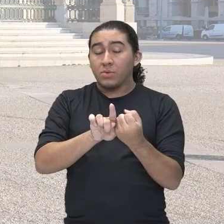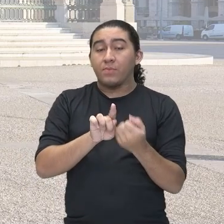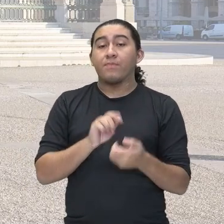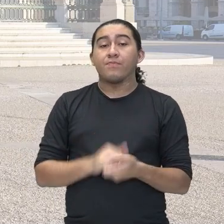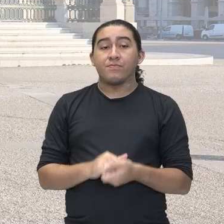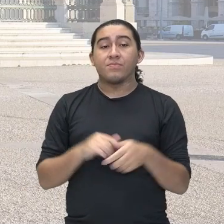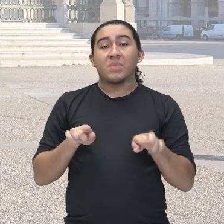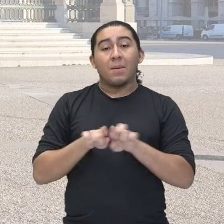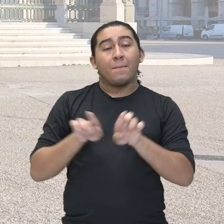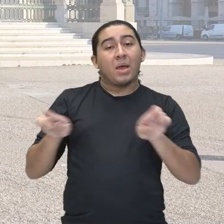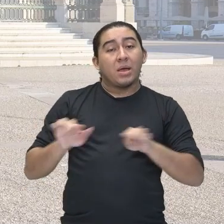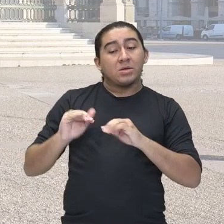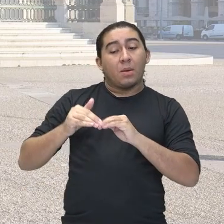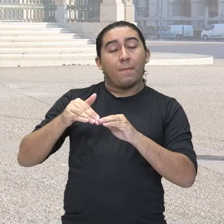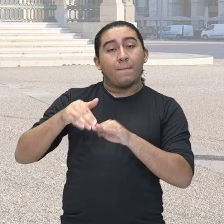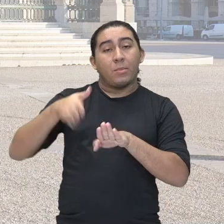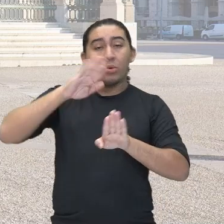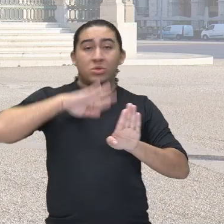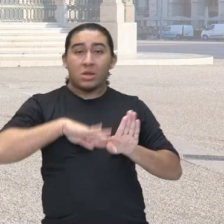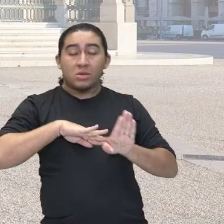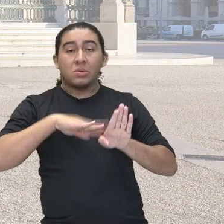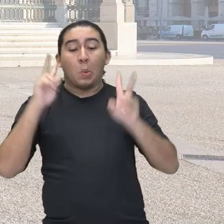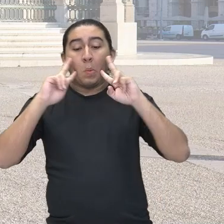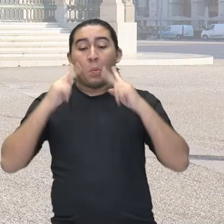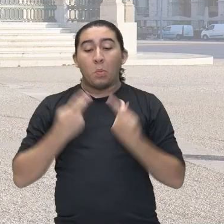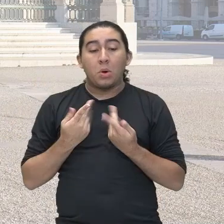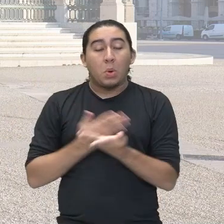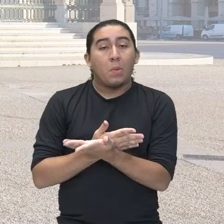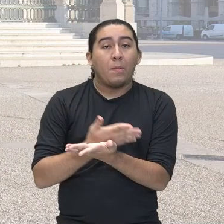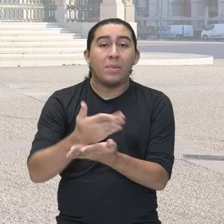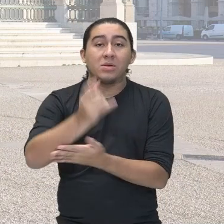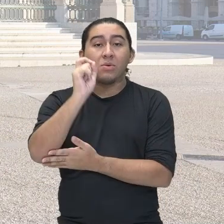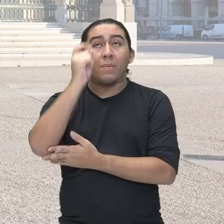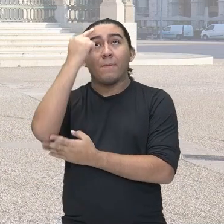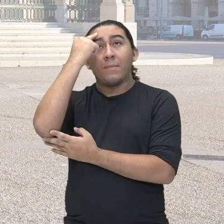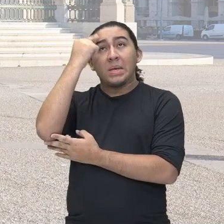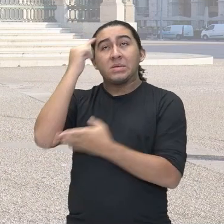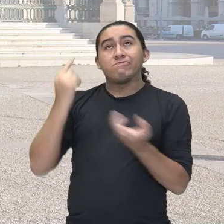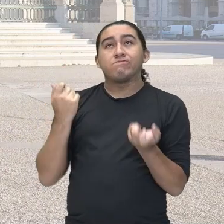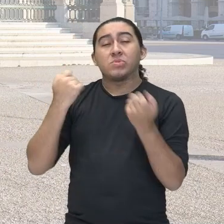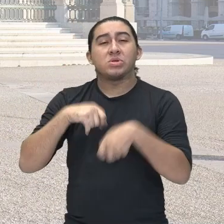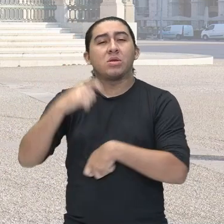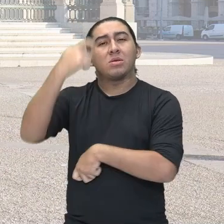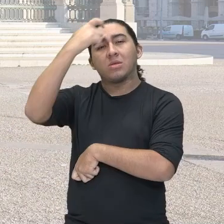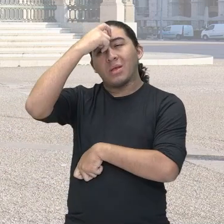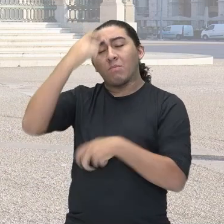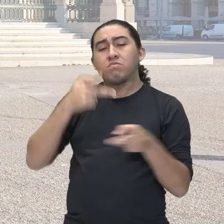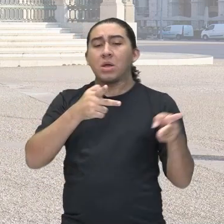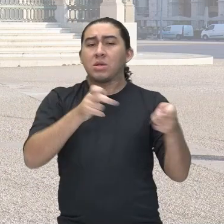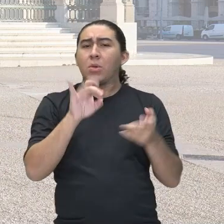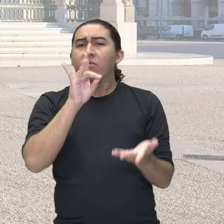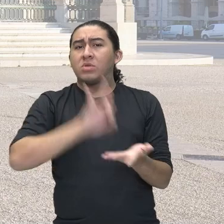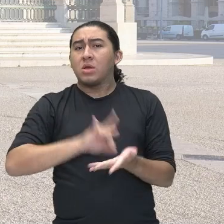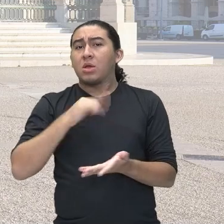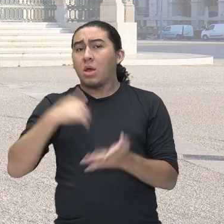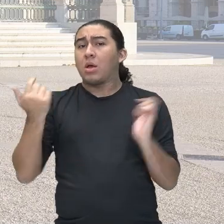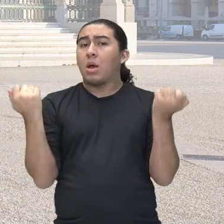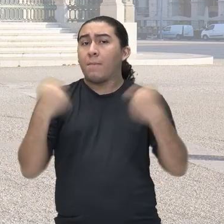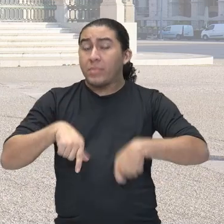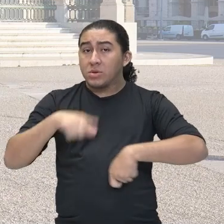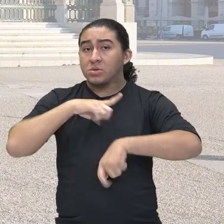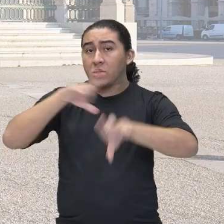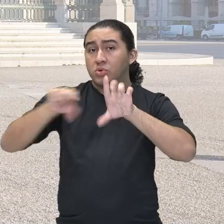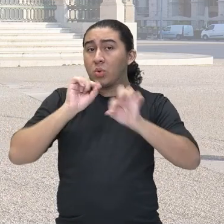do outro lado, o homem começa a ter a capacidade, ele percebe que ele tem a capacidade de